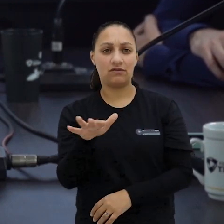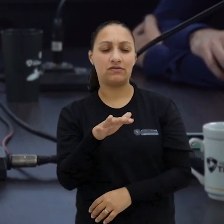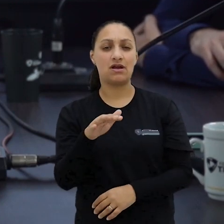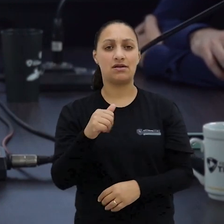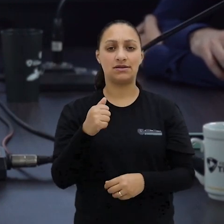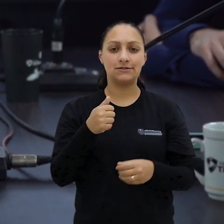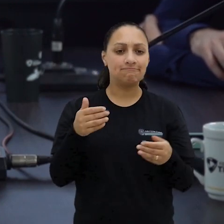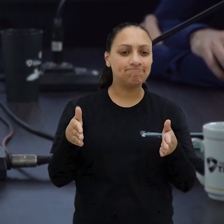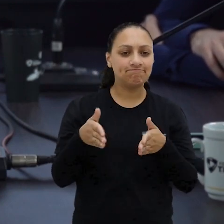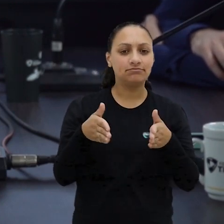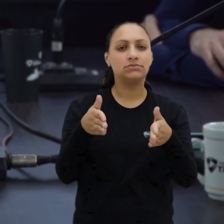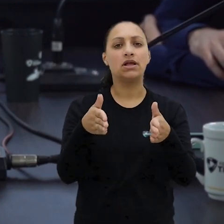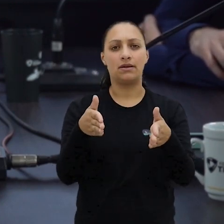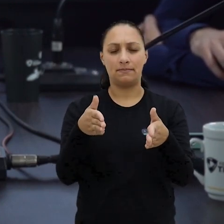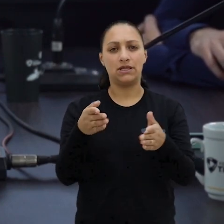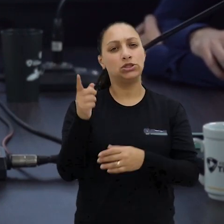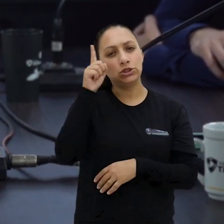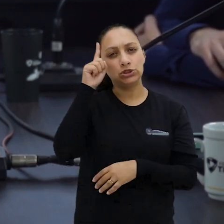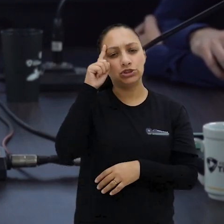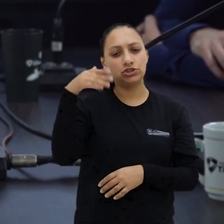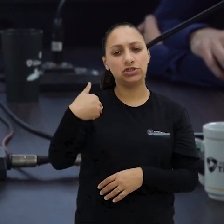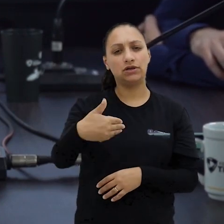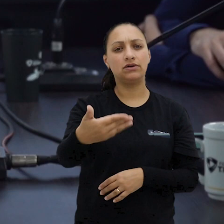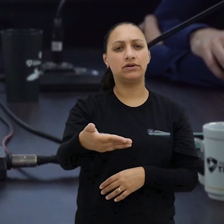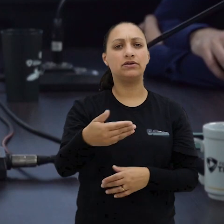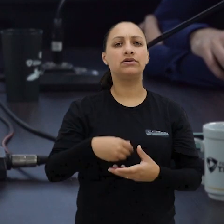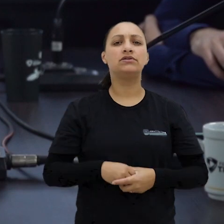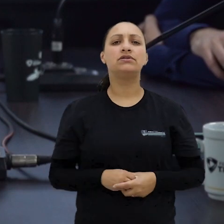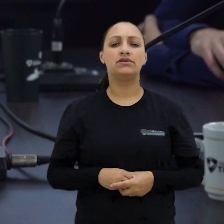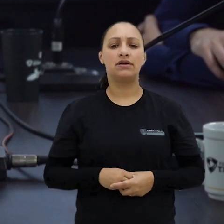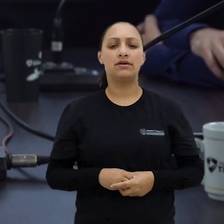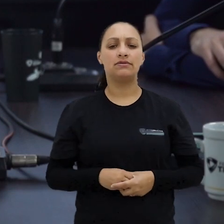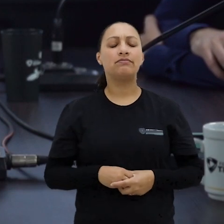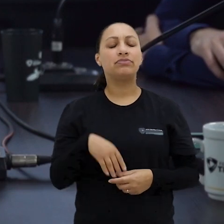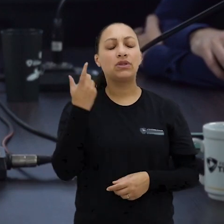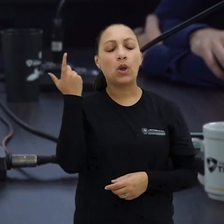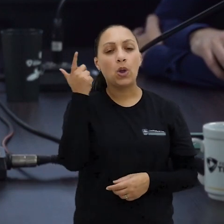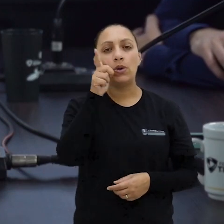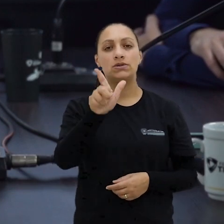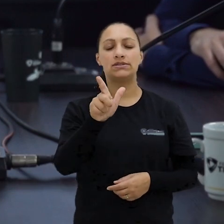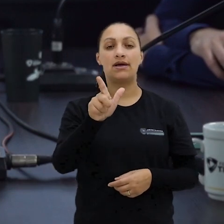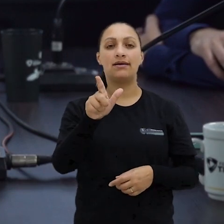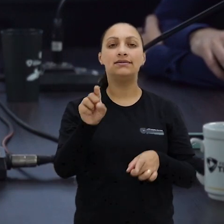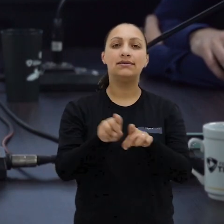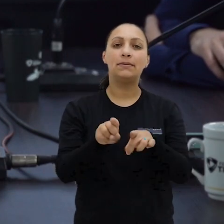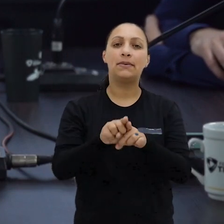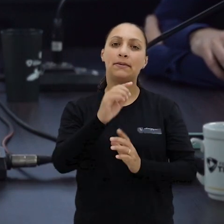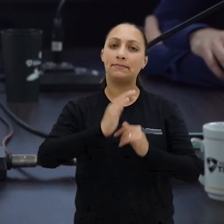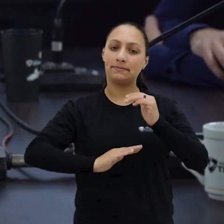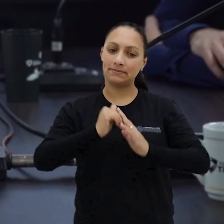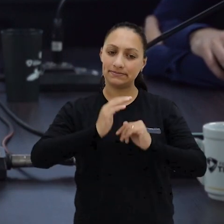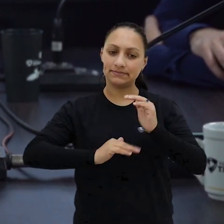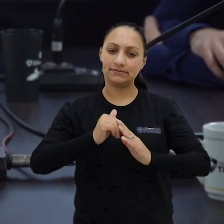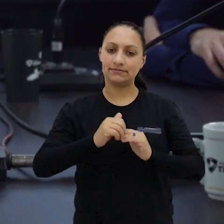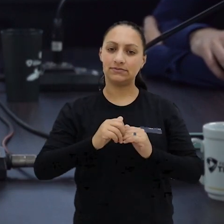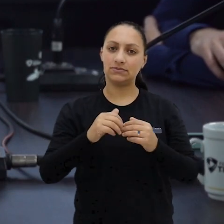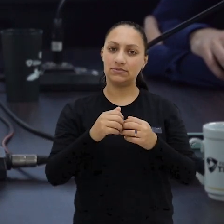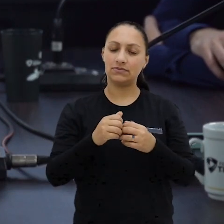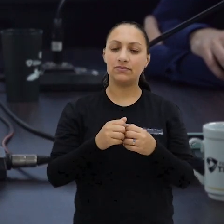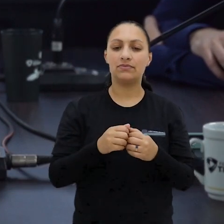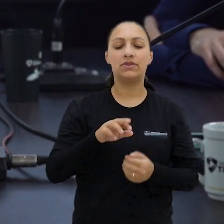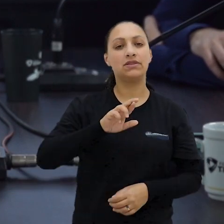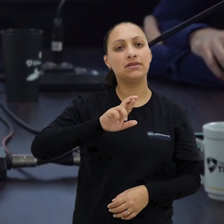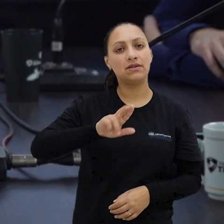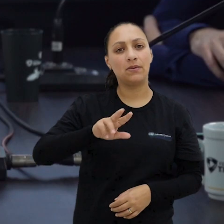estão ali andando no seu dia a dia, ali no tradicional, mas que conseguem implementar inovações, que não é um